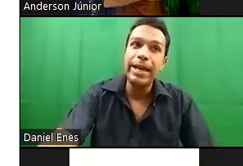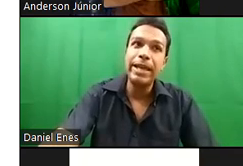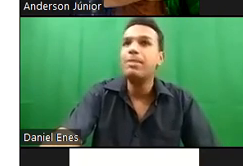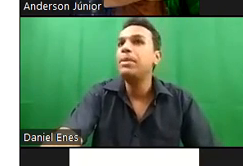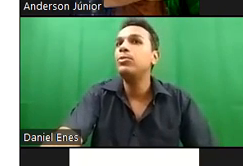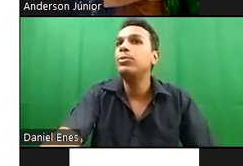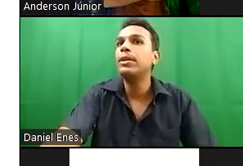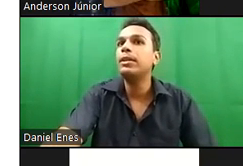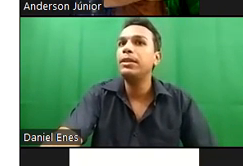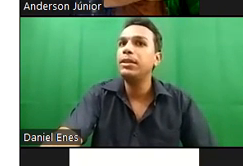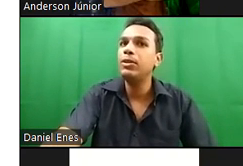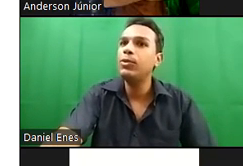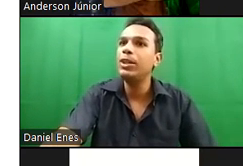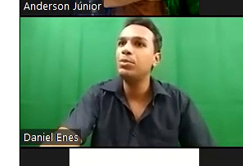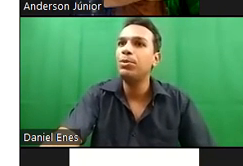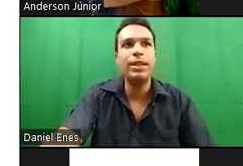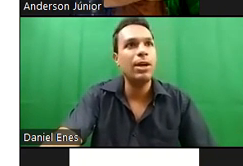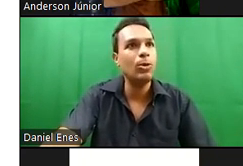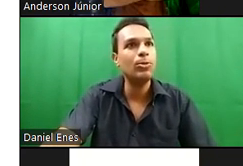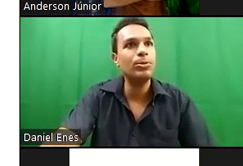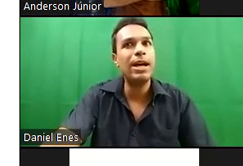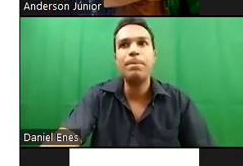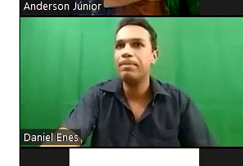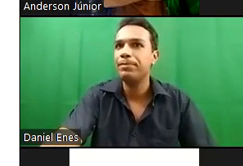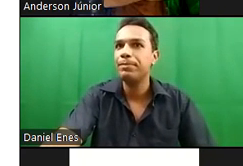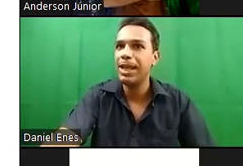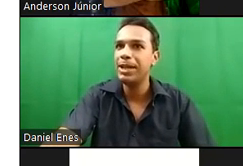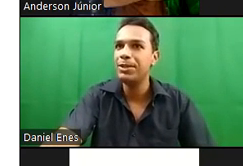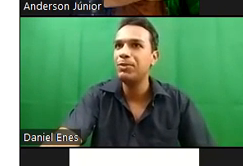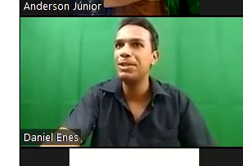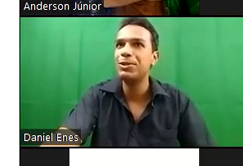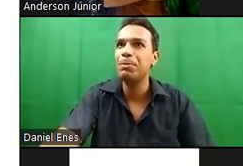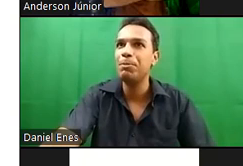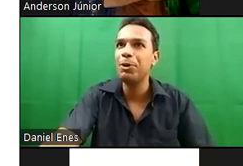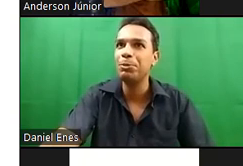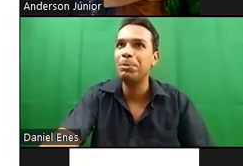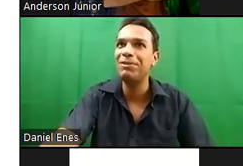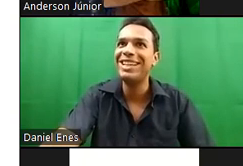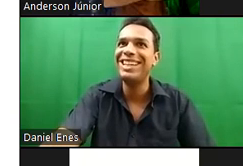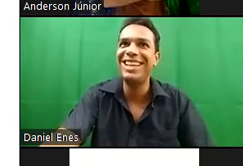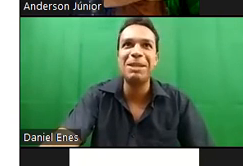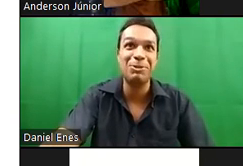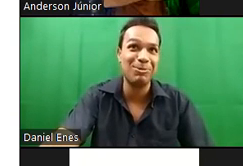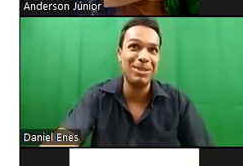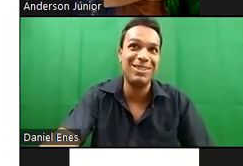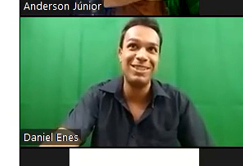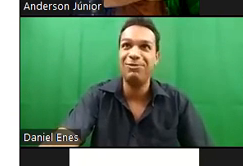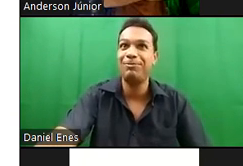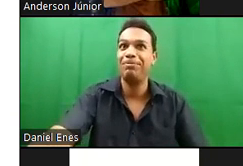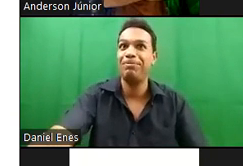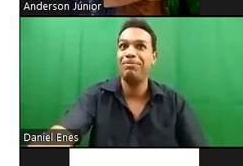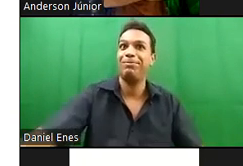É essa pergunta que eu vou responder ao longo da palestra. Então, vocês estão prontos para ver que elementos são esses